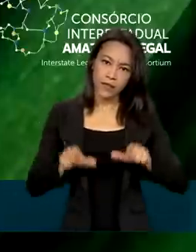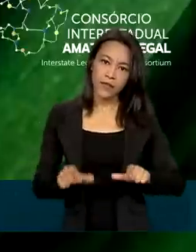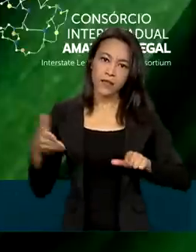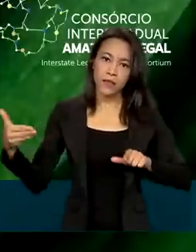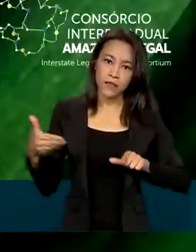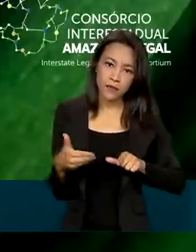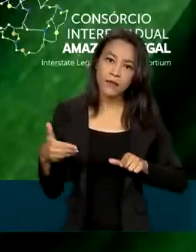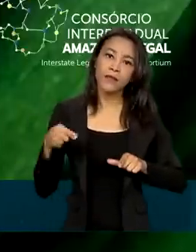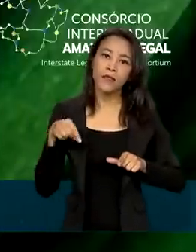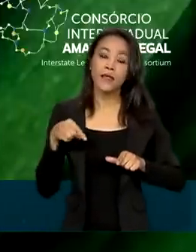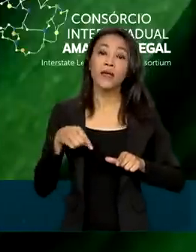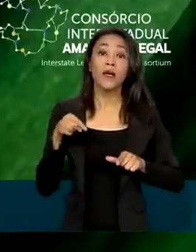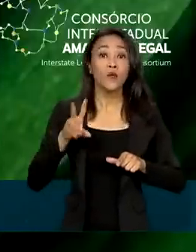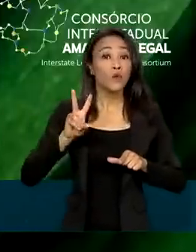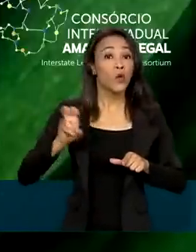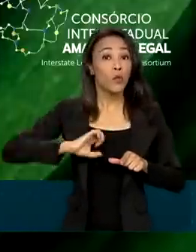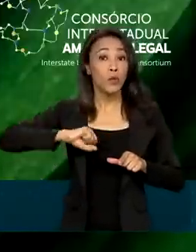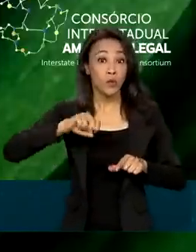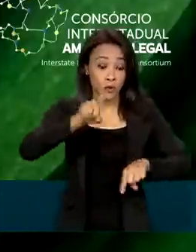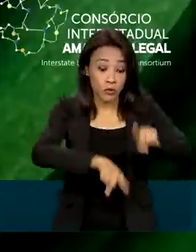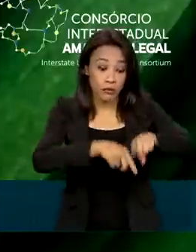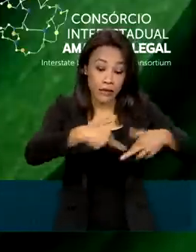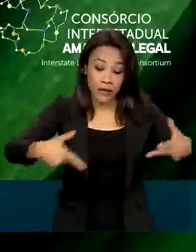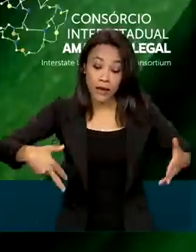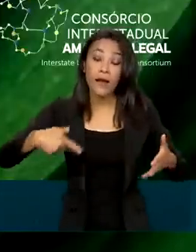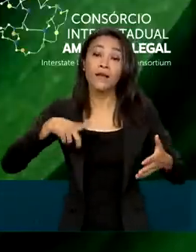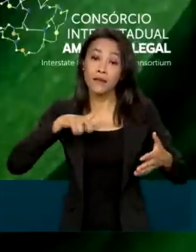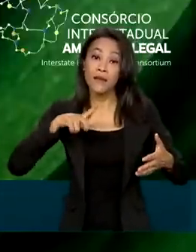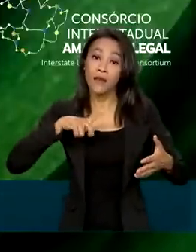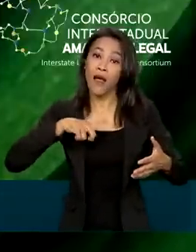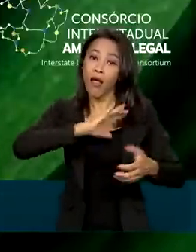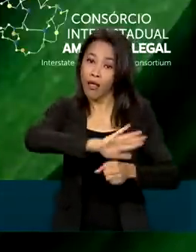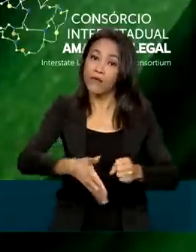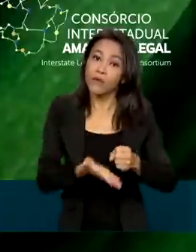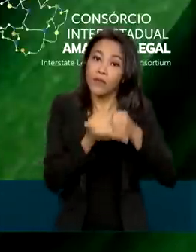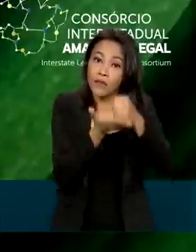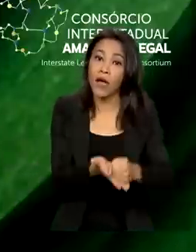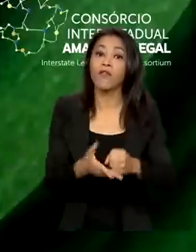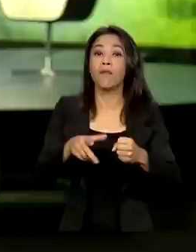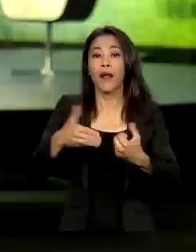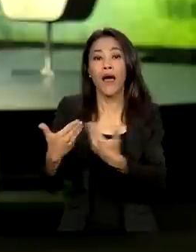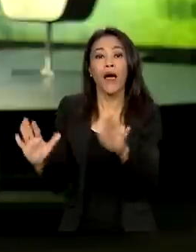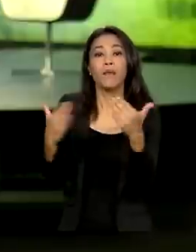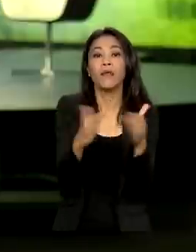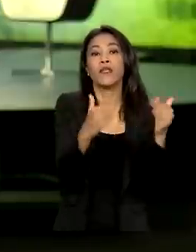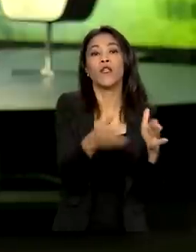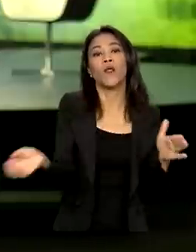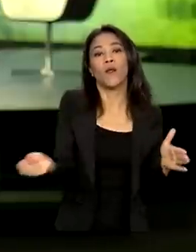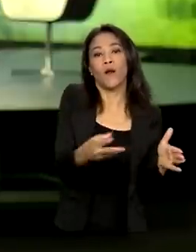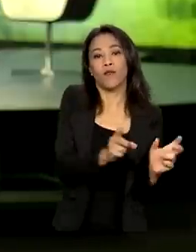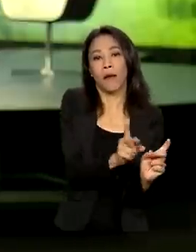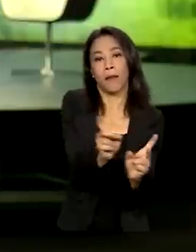marca de produtos sustentáveis Amazônicos para poder abrir novas no mercado